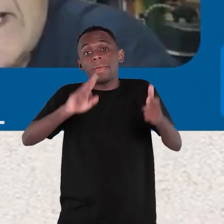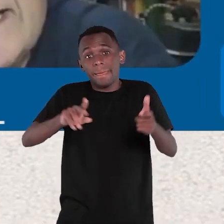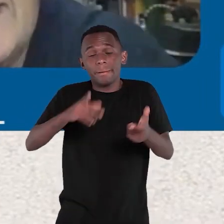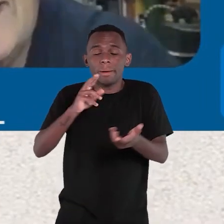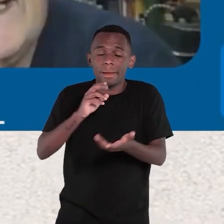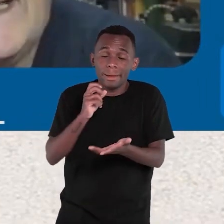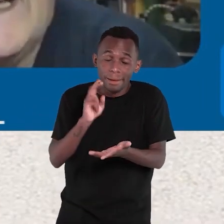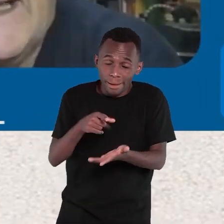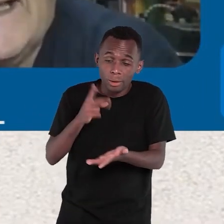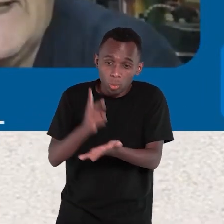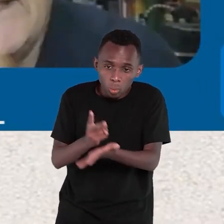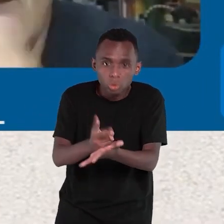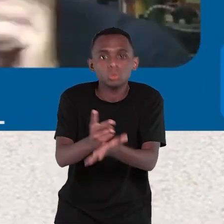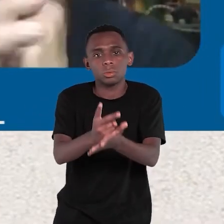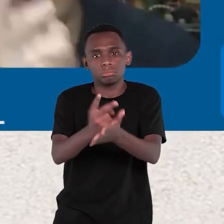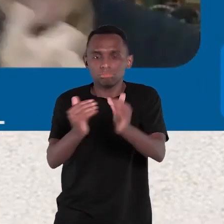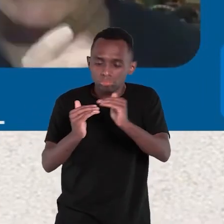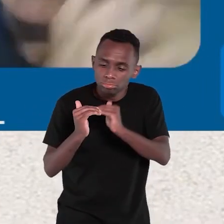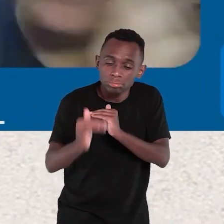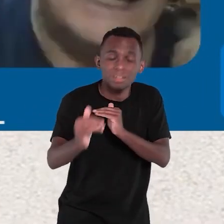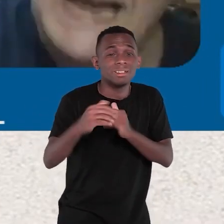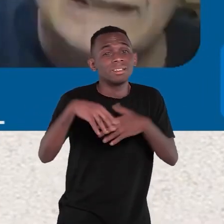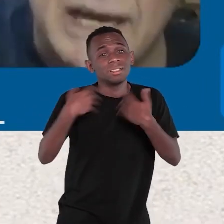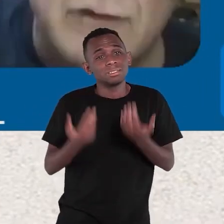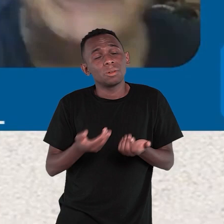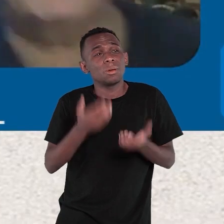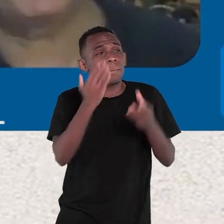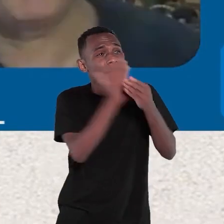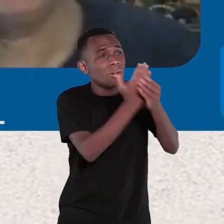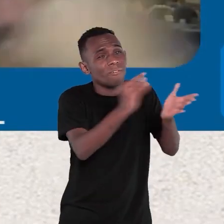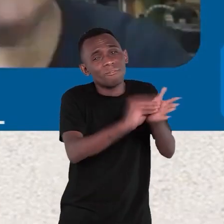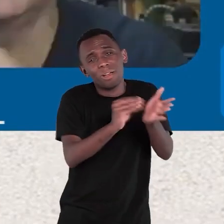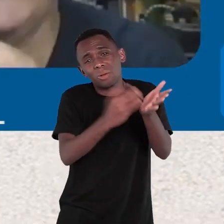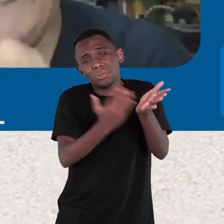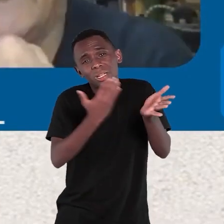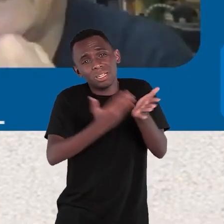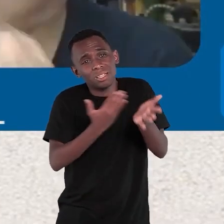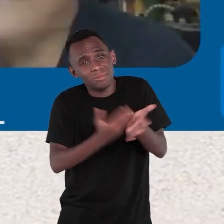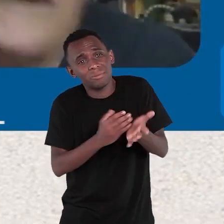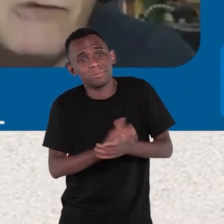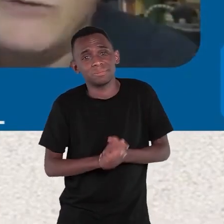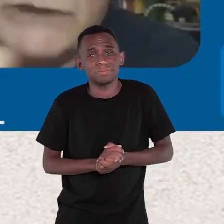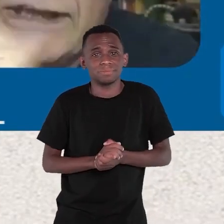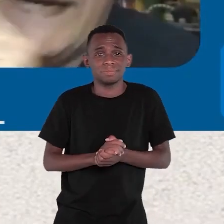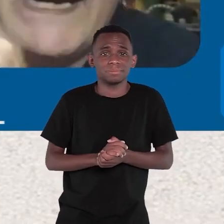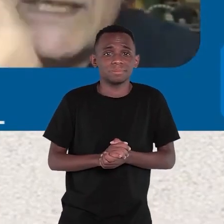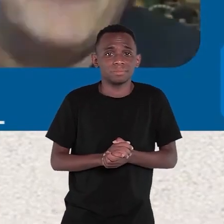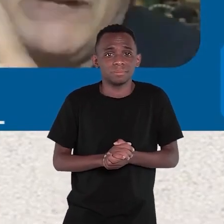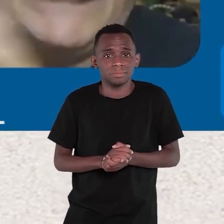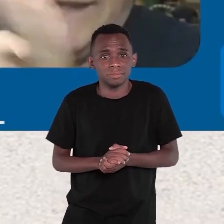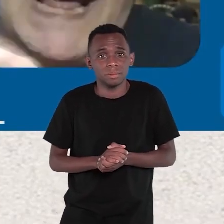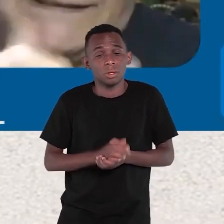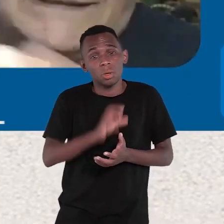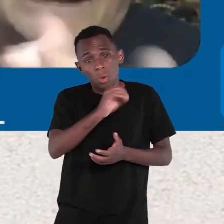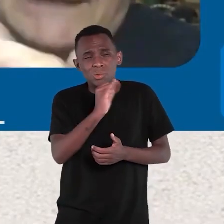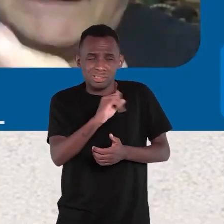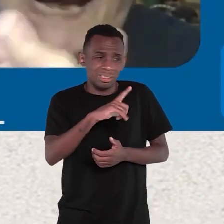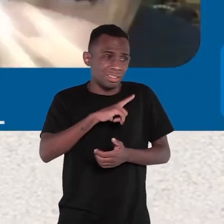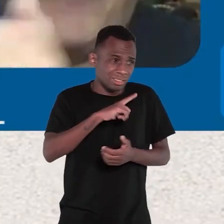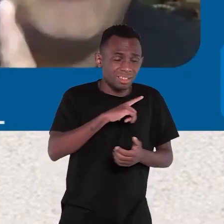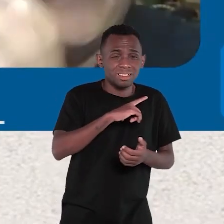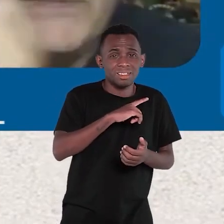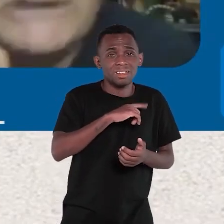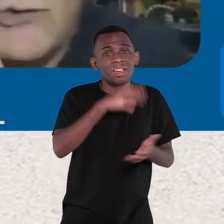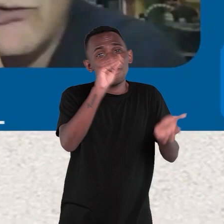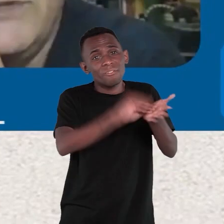né? Então, as bibliotecas, às vezes, nem têm o livro, ou quando tem, não vão ter a exemplaridade